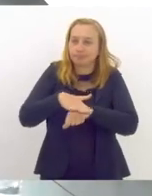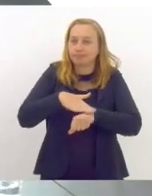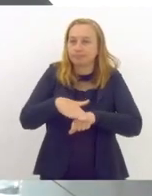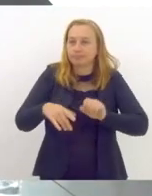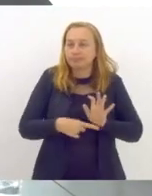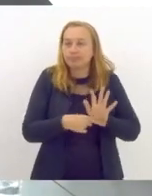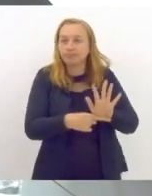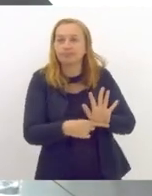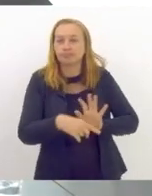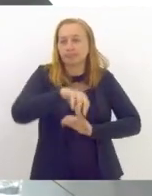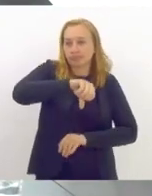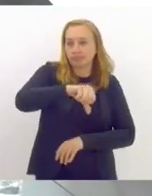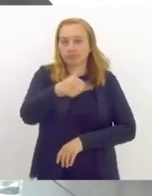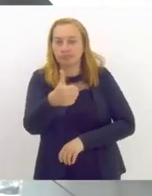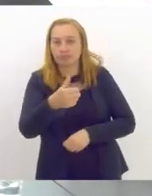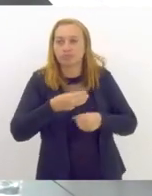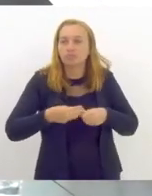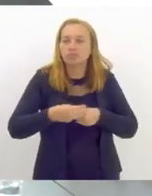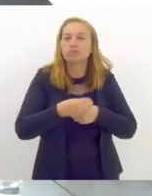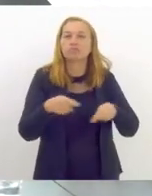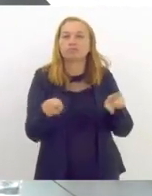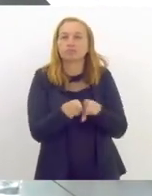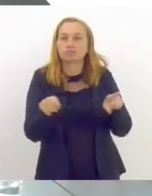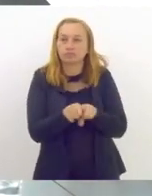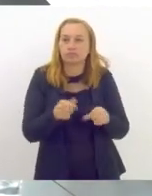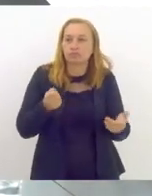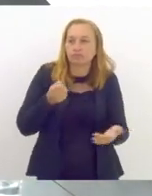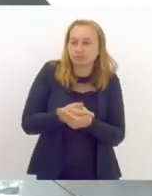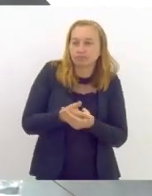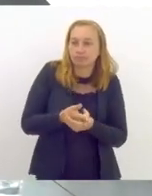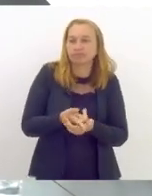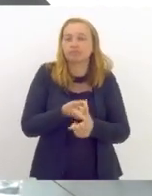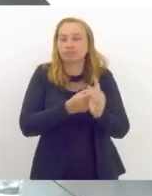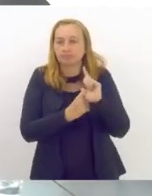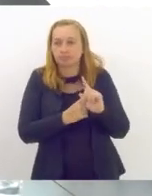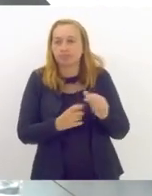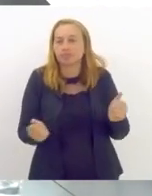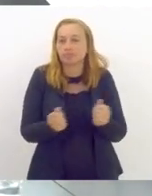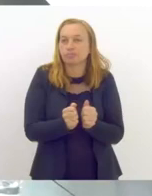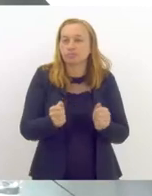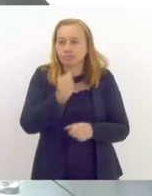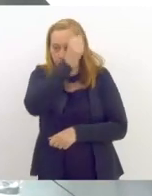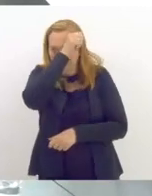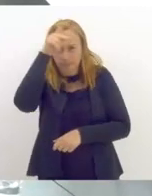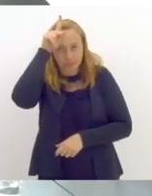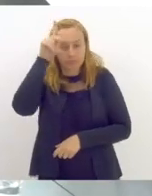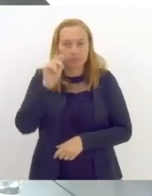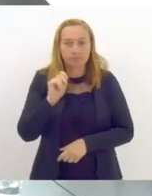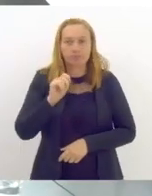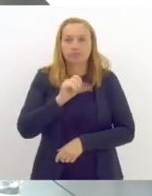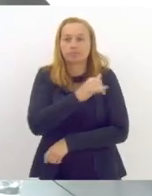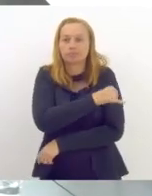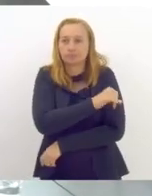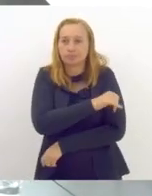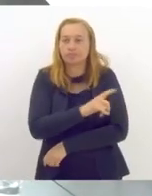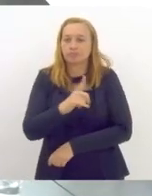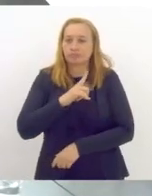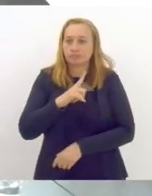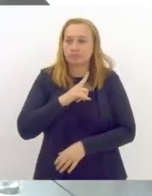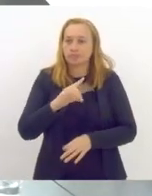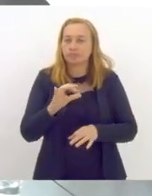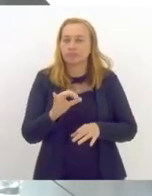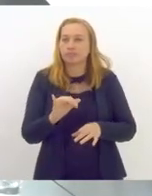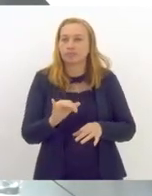ele ajudar os 91 municípios também pagando essa conta juntamente a Prefeitura do Rio de Janeiro se tiver meios